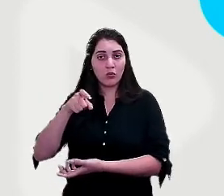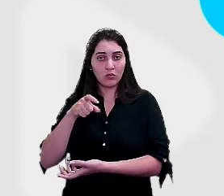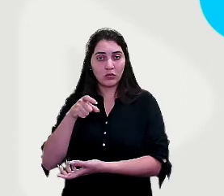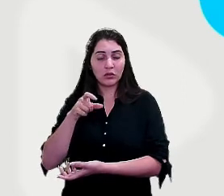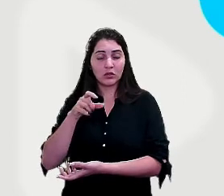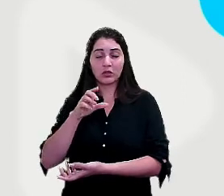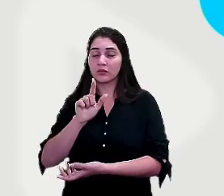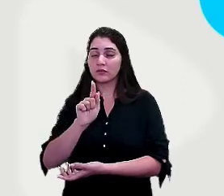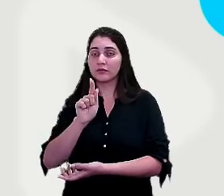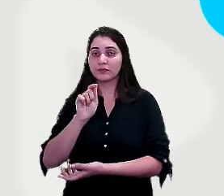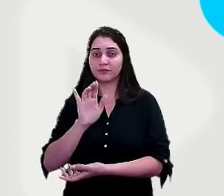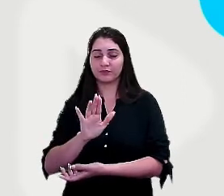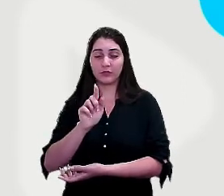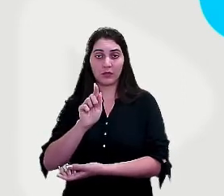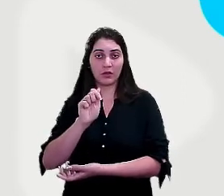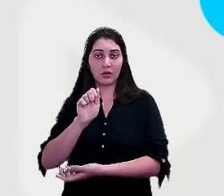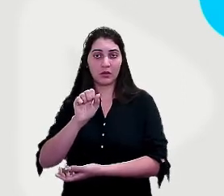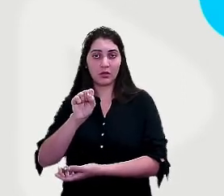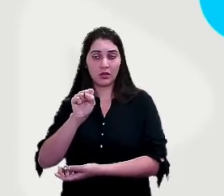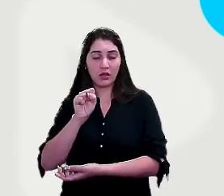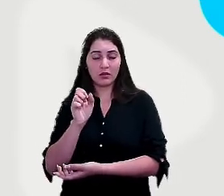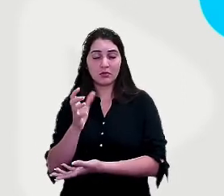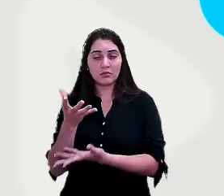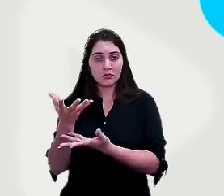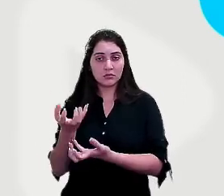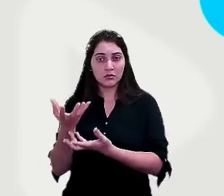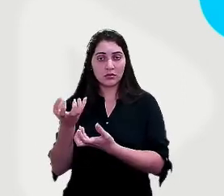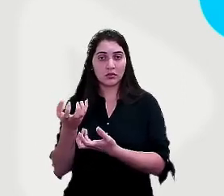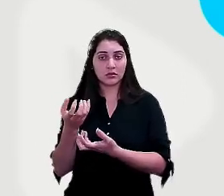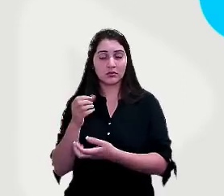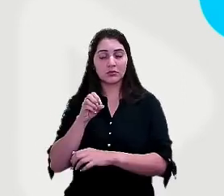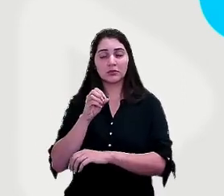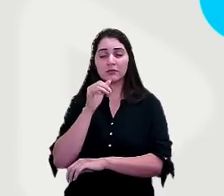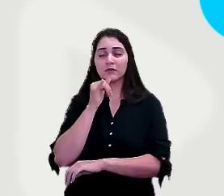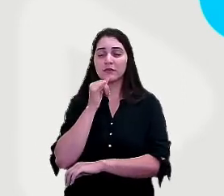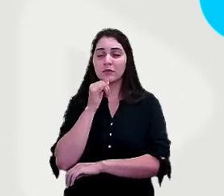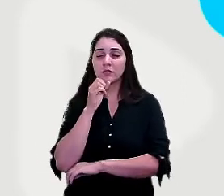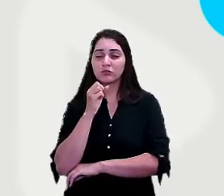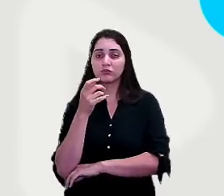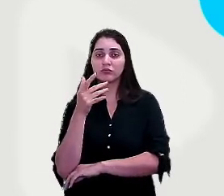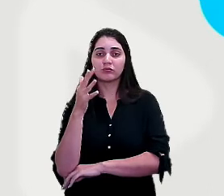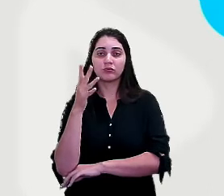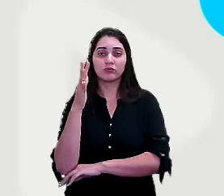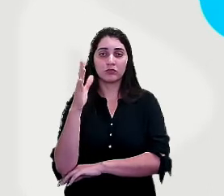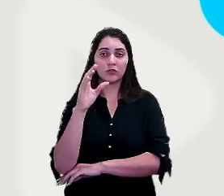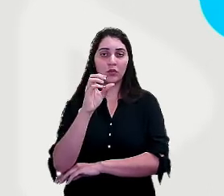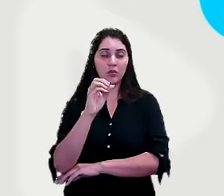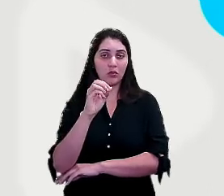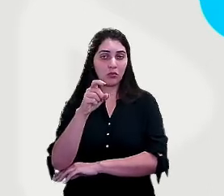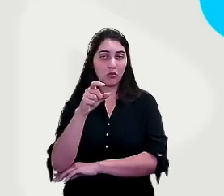gás carbônico e eliminam oxigênio, como as plantas fazem fotossíntese. Então elas são essa matéria